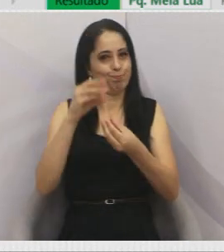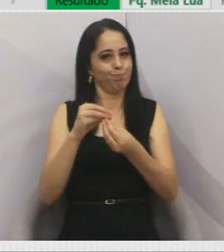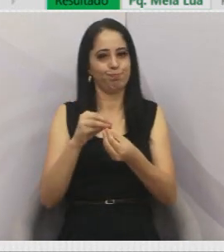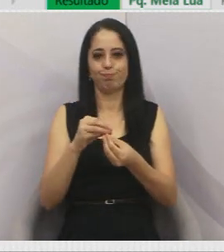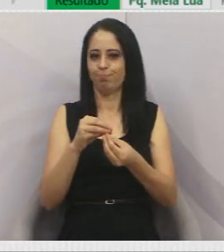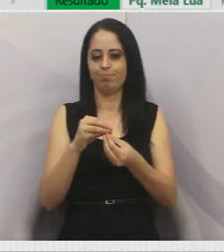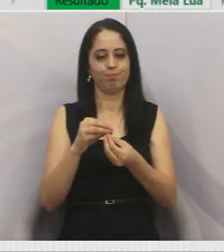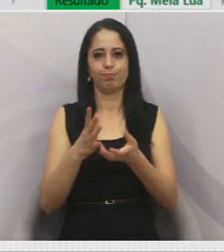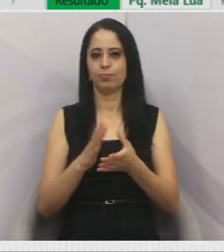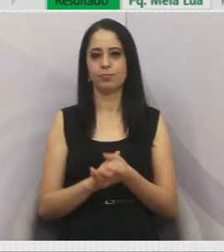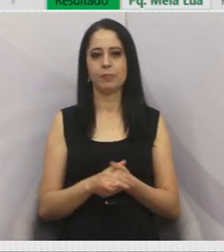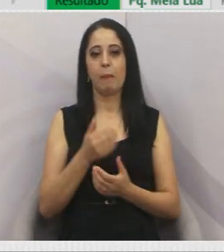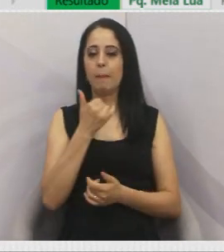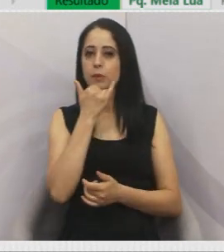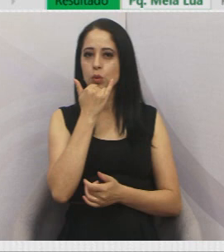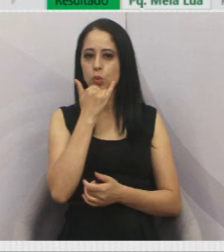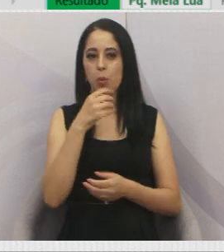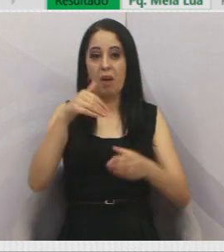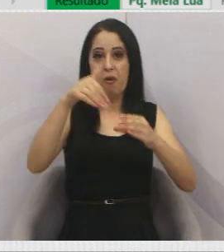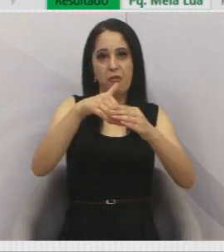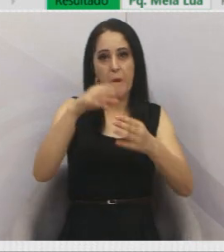voto inconclusivo, perdão.